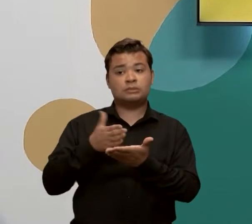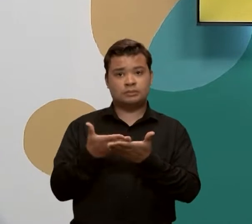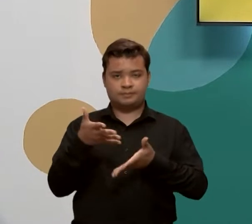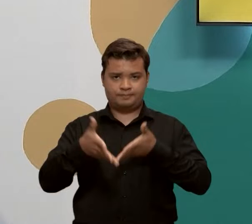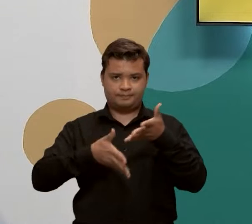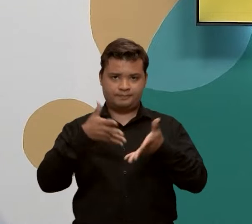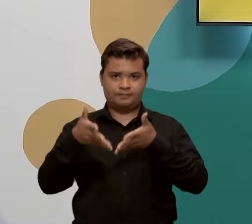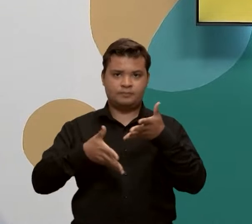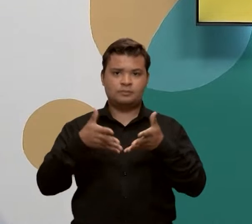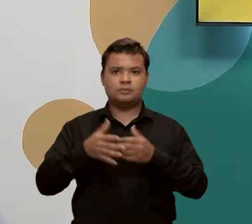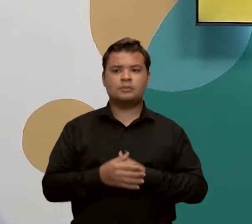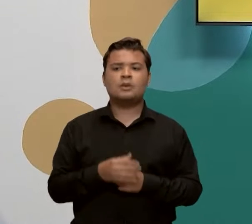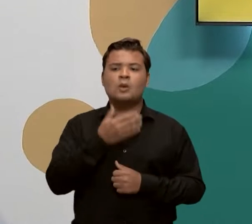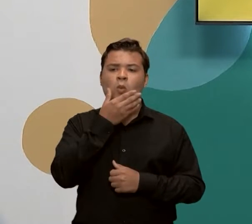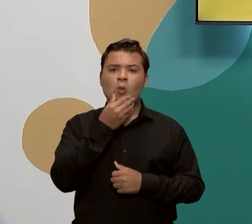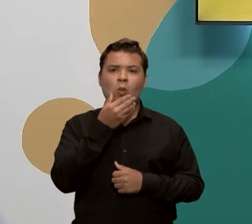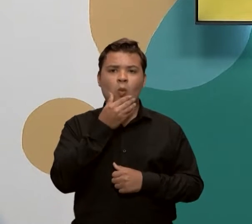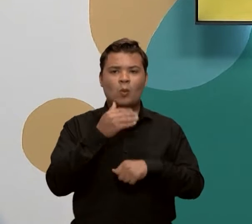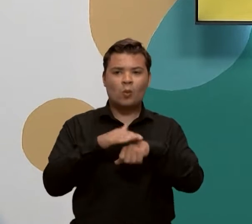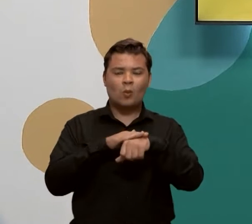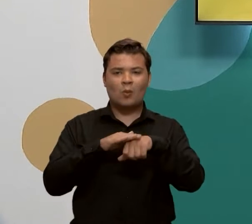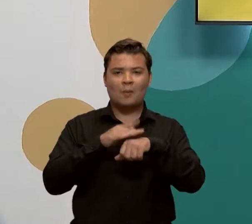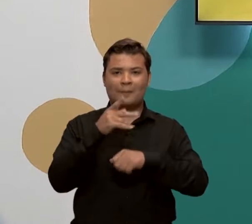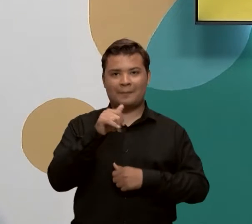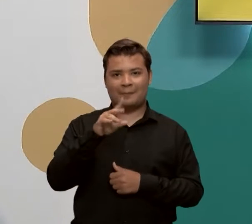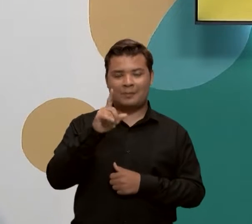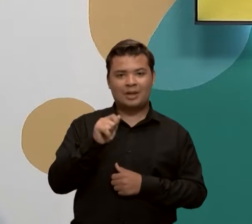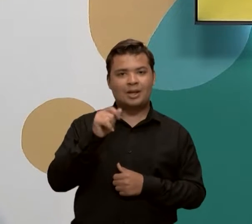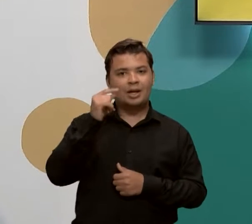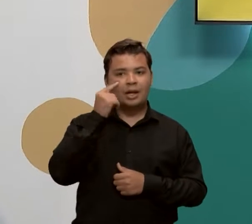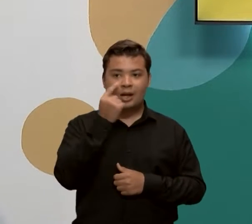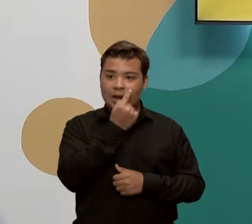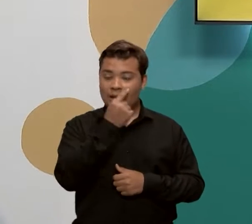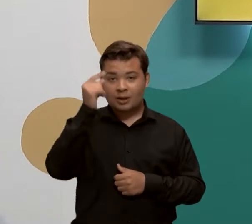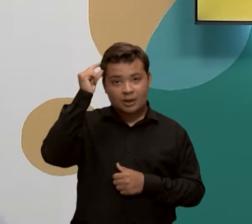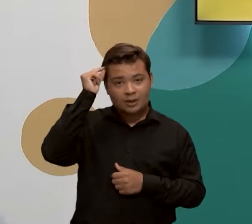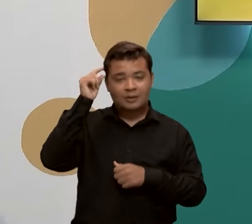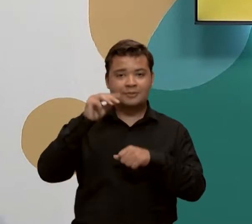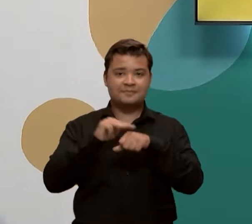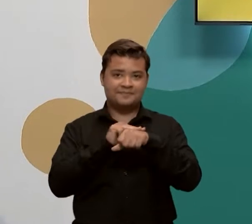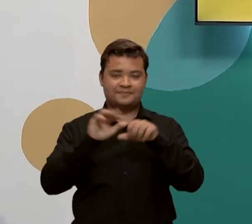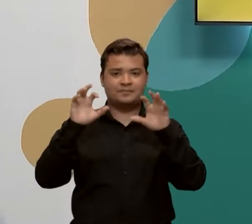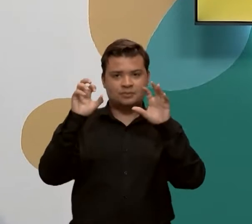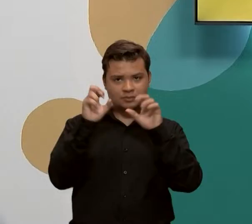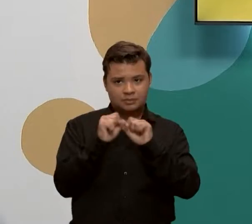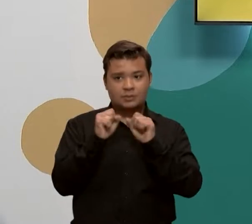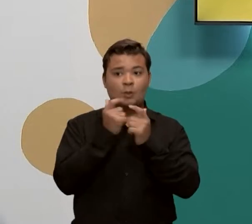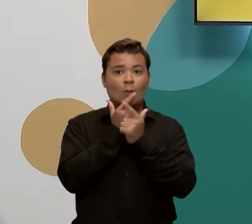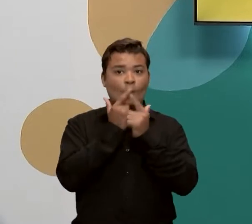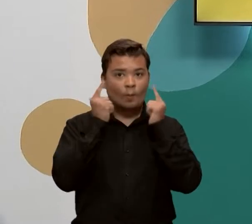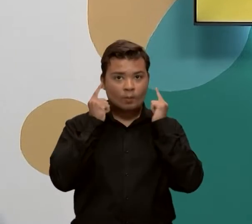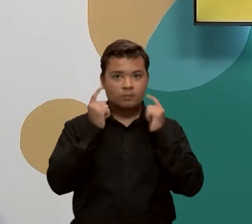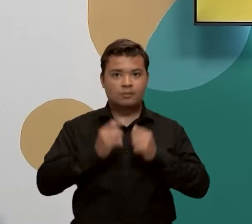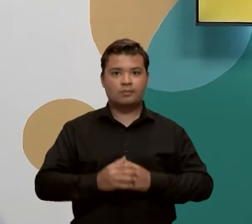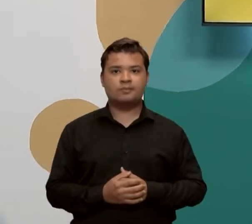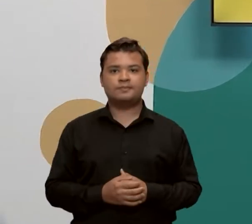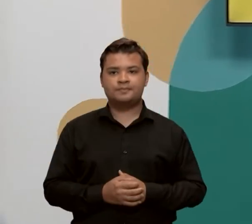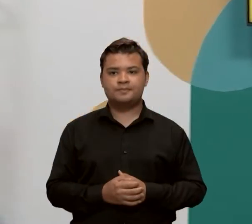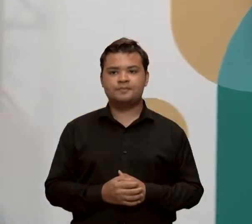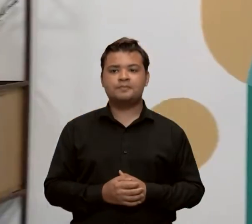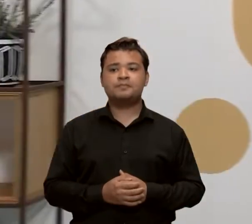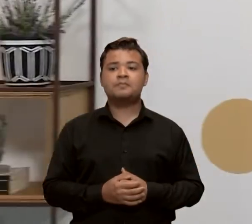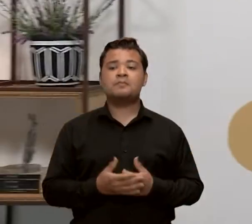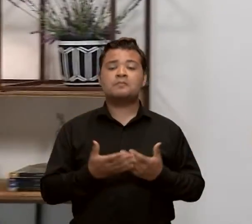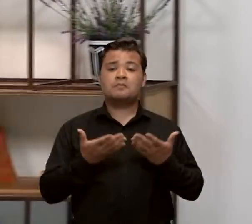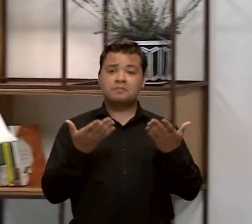para Libras, é um homem de pele parda, cabelos e olhos castanhos escuros e não usa barba. E para falar